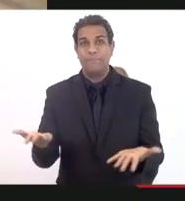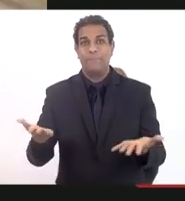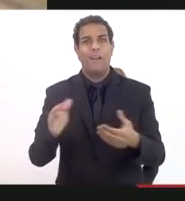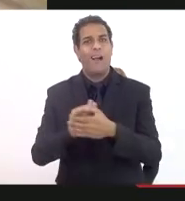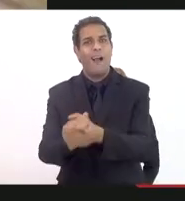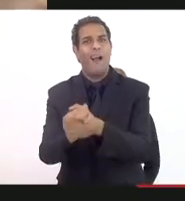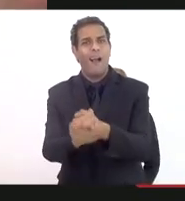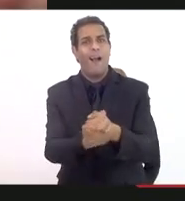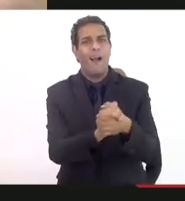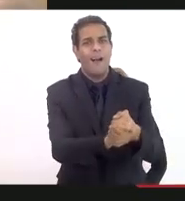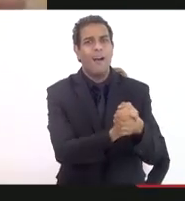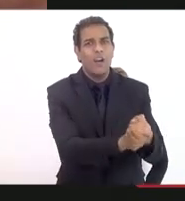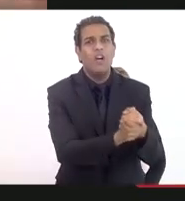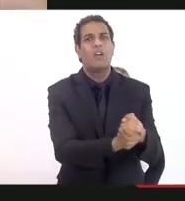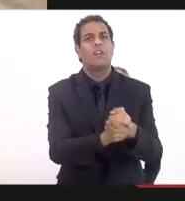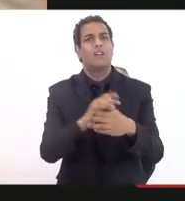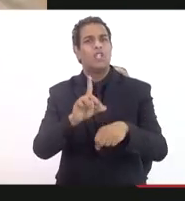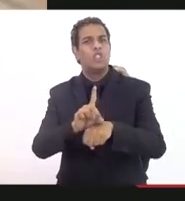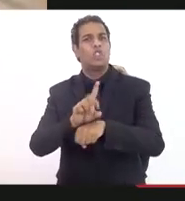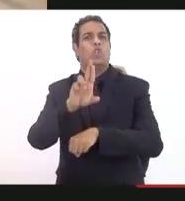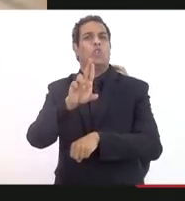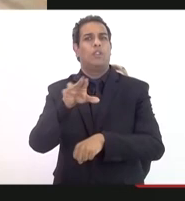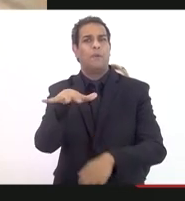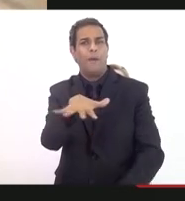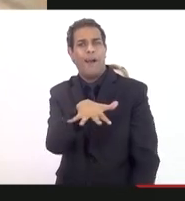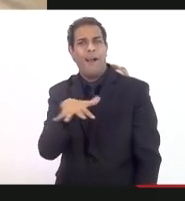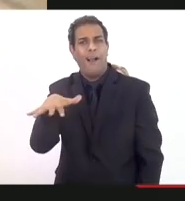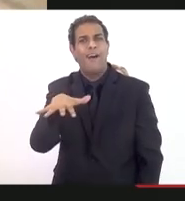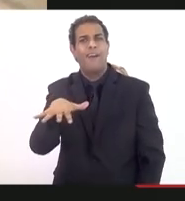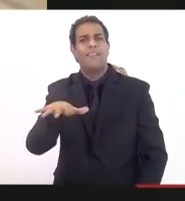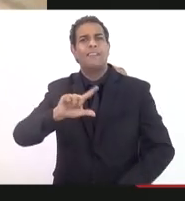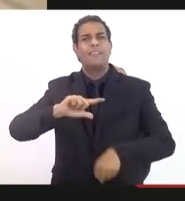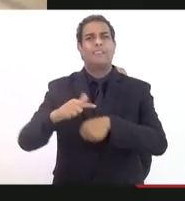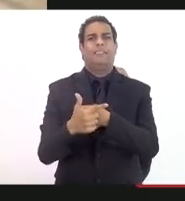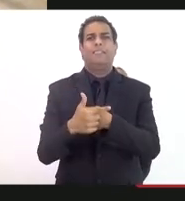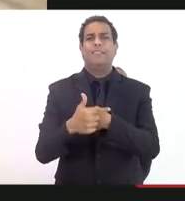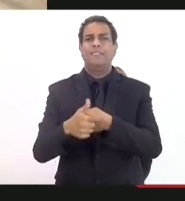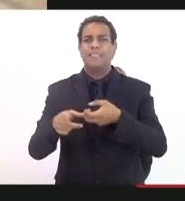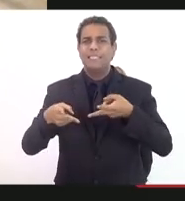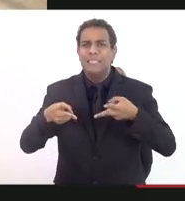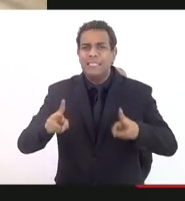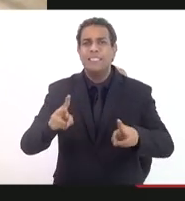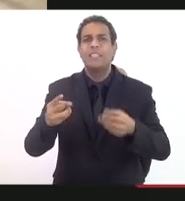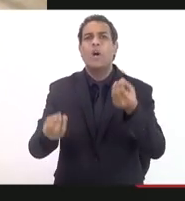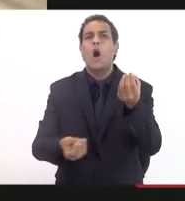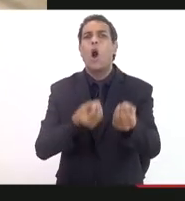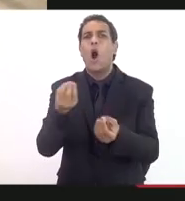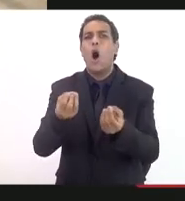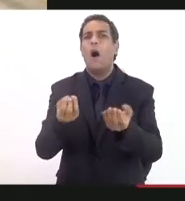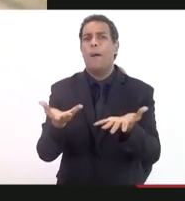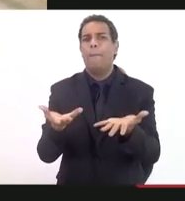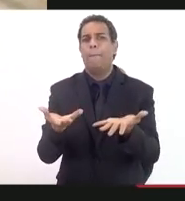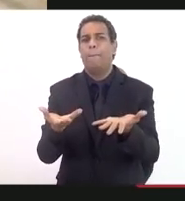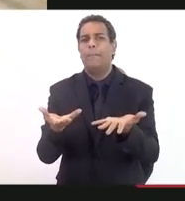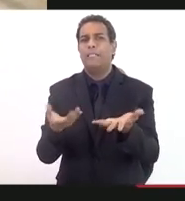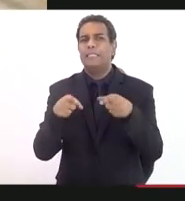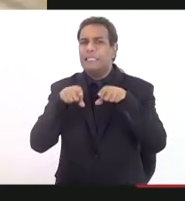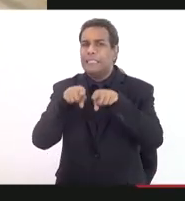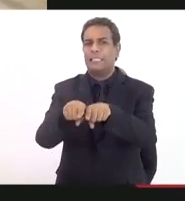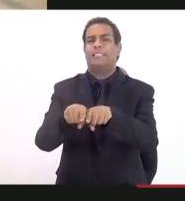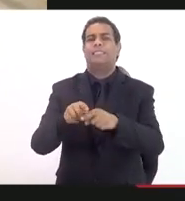Cumprimentar a doutora Zaira, representante do Conselho Estadual de Saúde, que tem um papel fundamental nesse processo. O Conselho Estadual de Saúde é quem